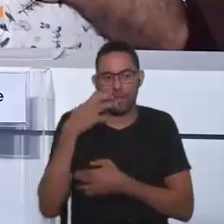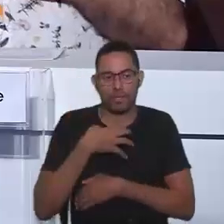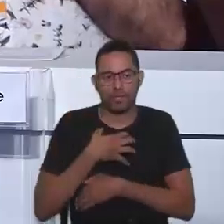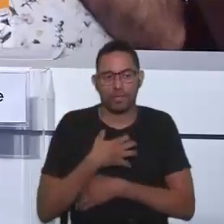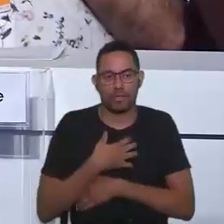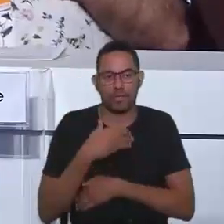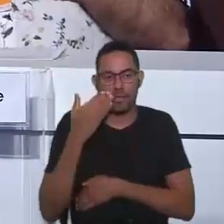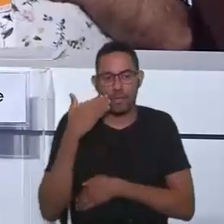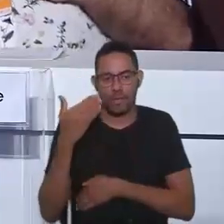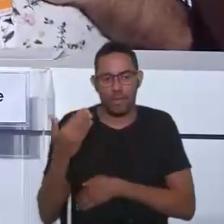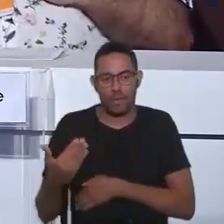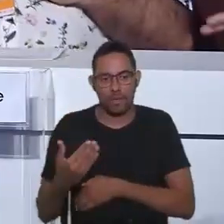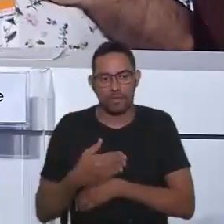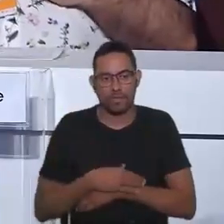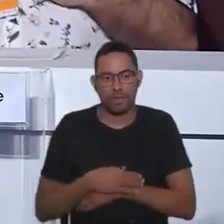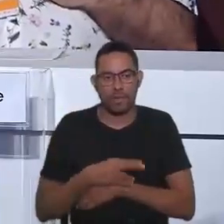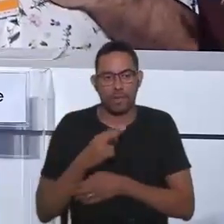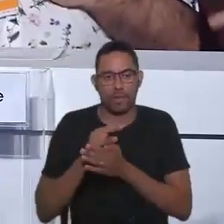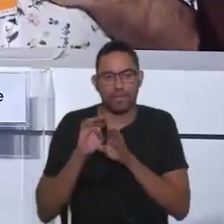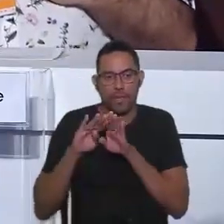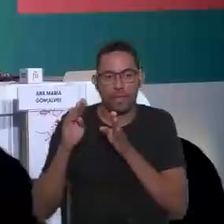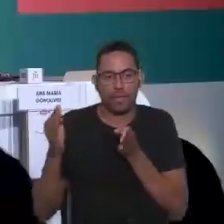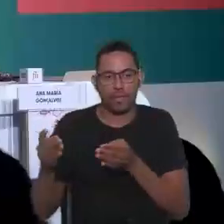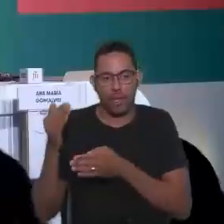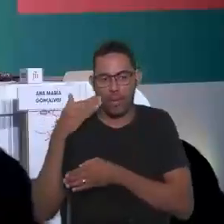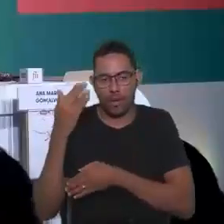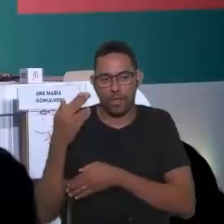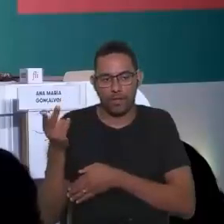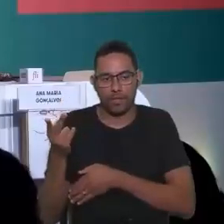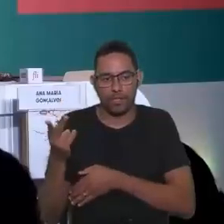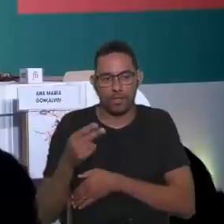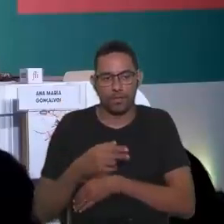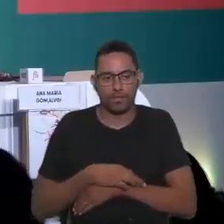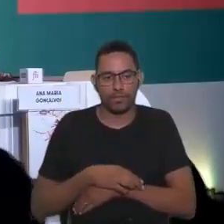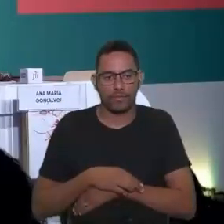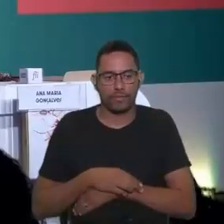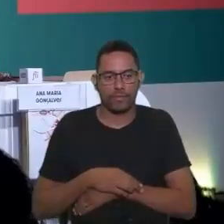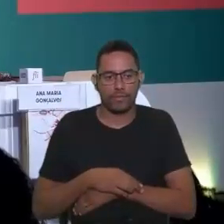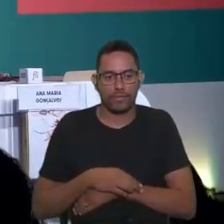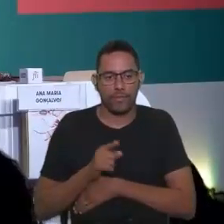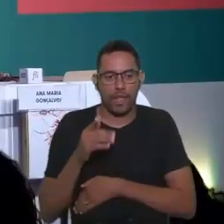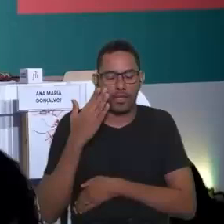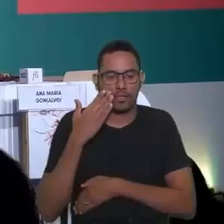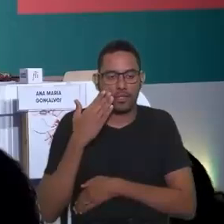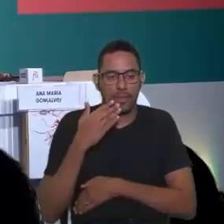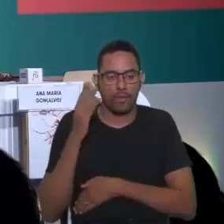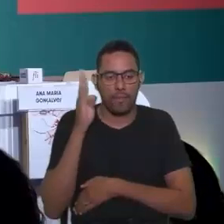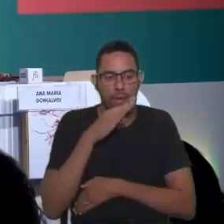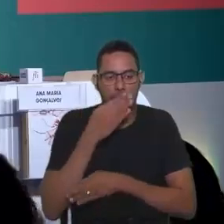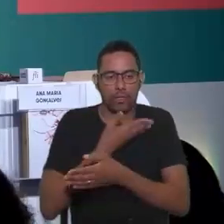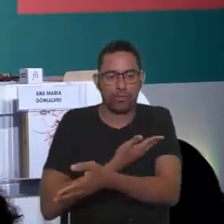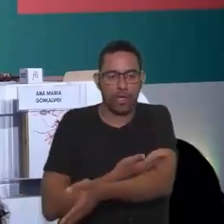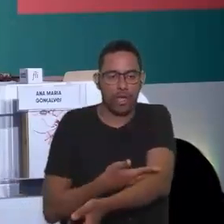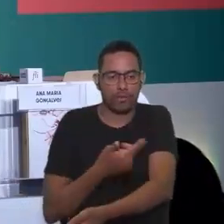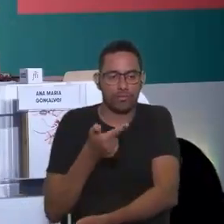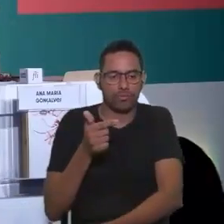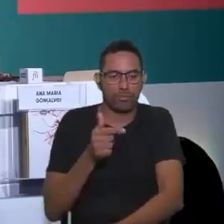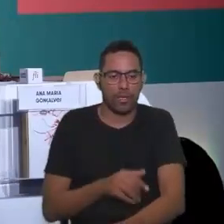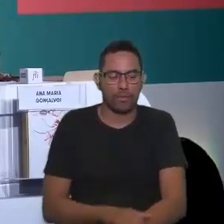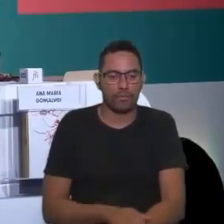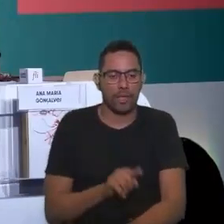sinto homenageado, embora a mesa seja de homenagem a vocês. Não, eu vou dar. A Ana Maria sabe que eu sou muito mal educado, ela